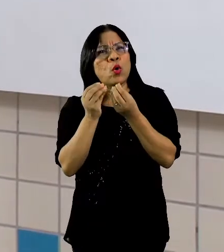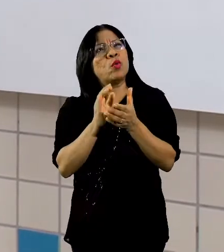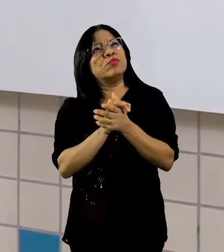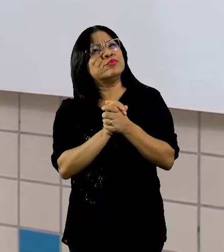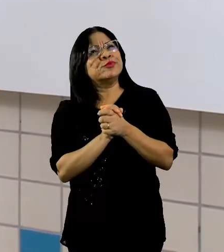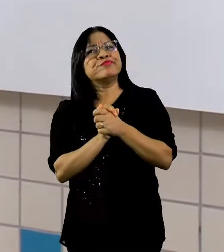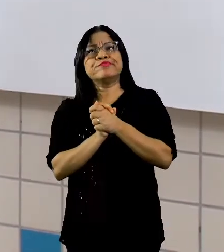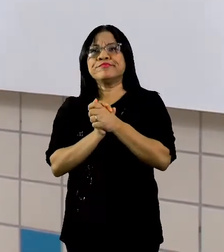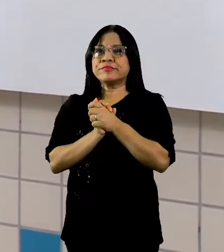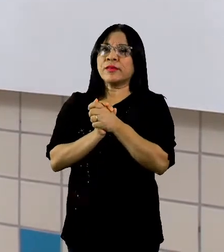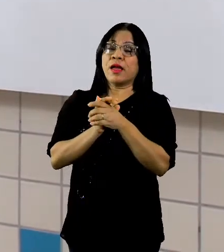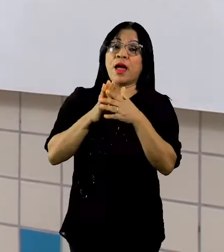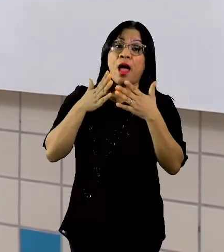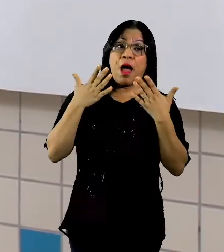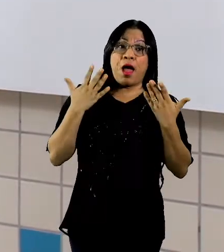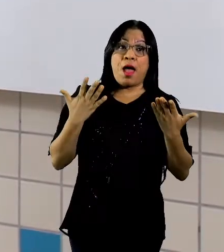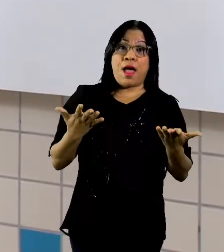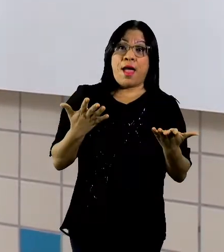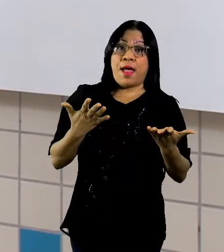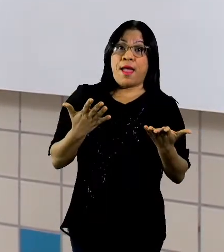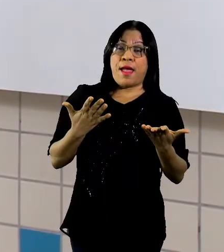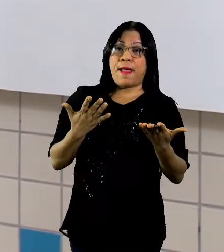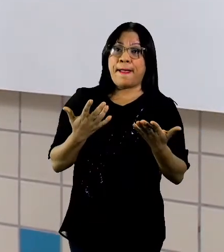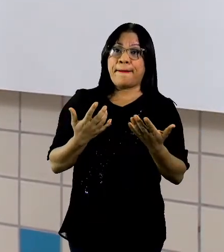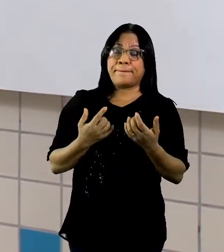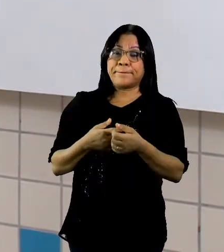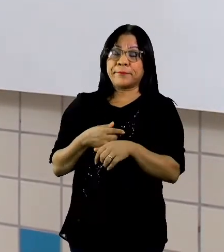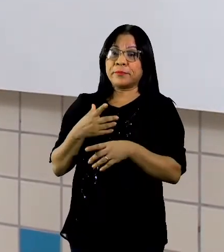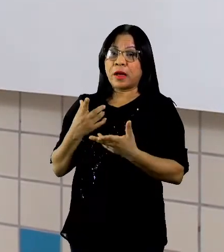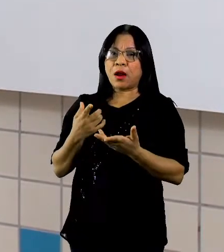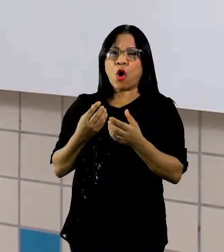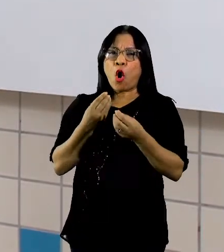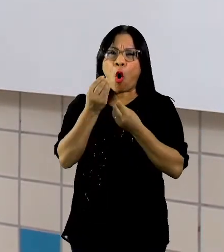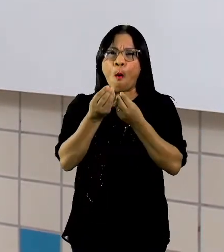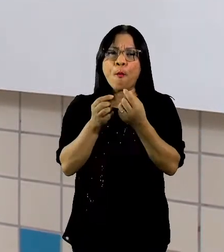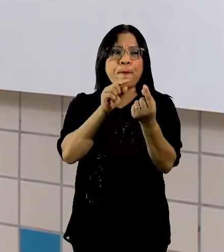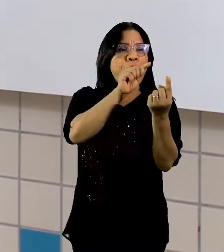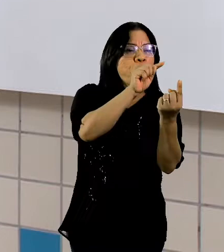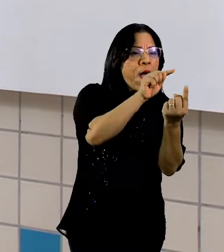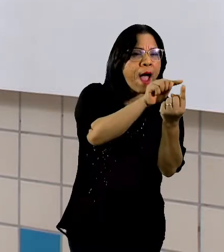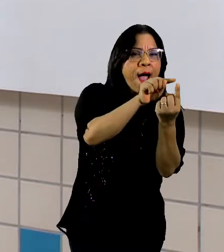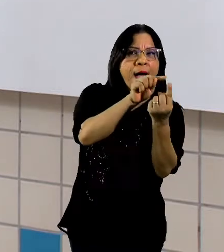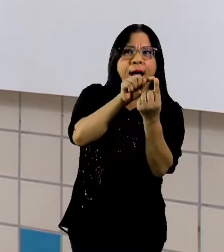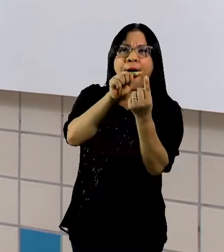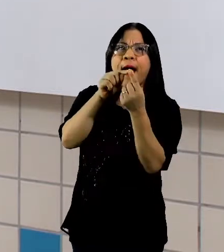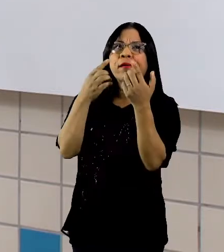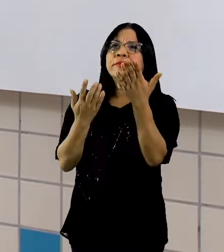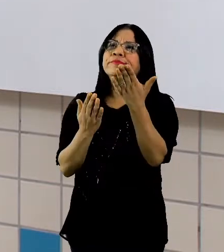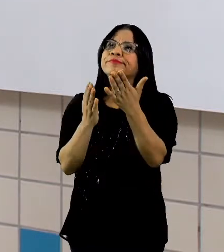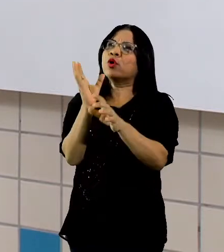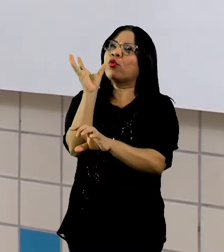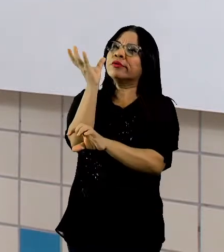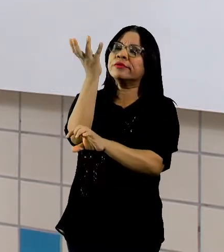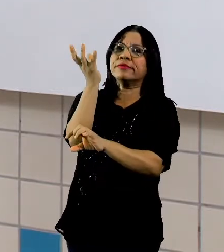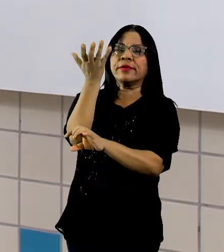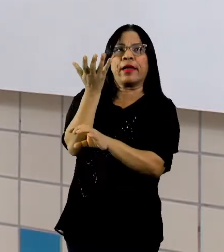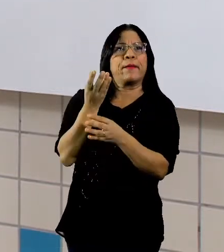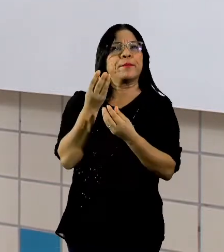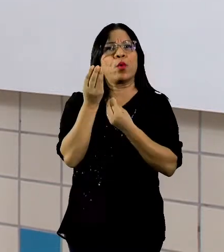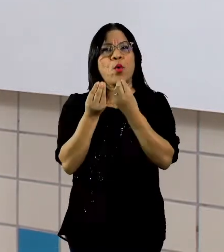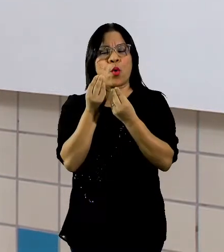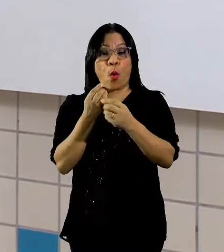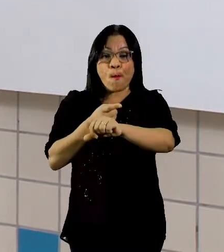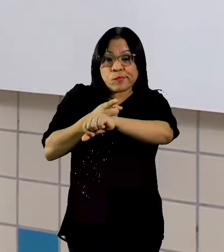professora? Pelos marcadores temporais. Vocês estudam nas aulas de língua portuguesa